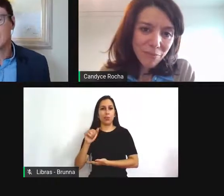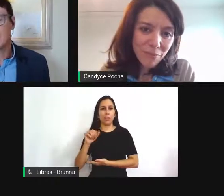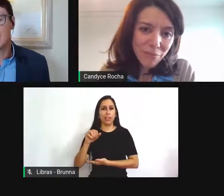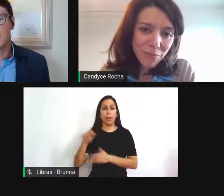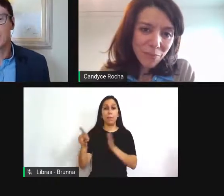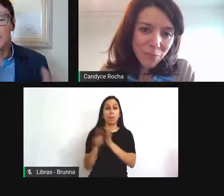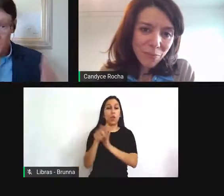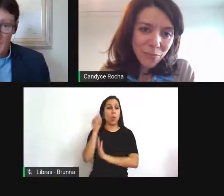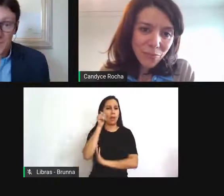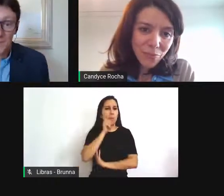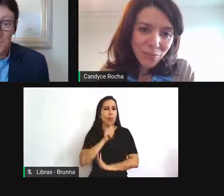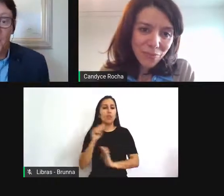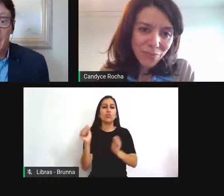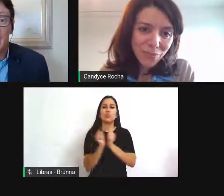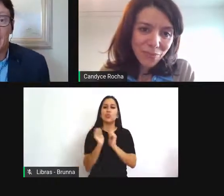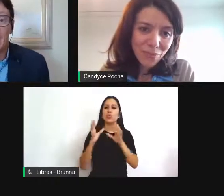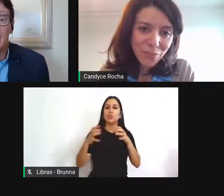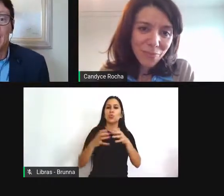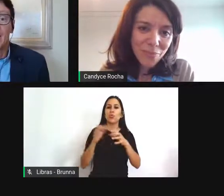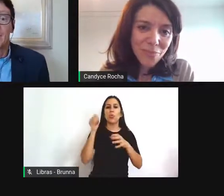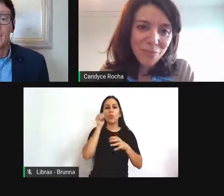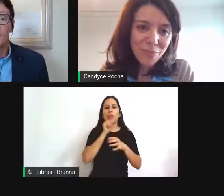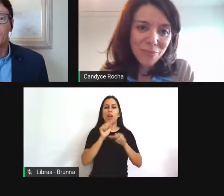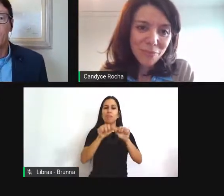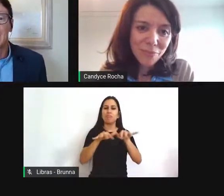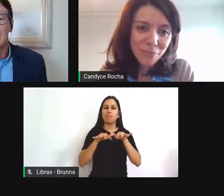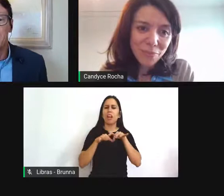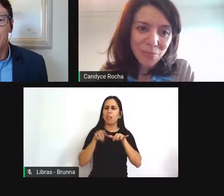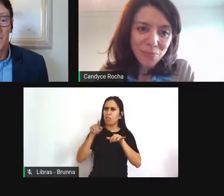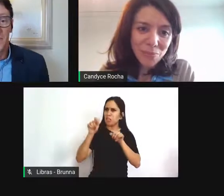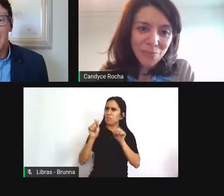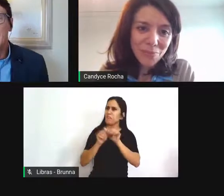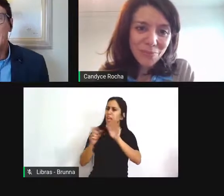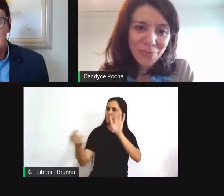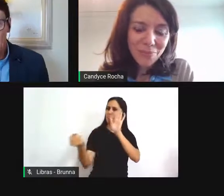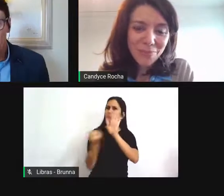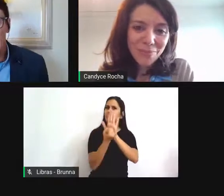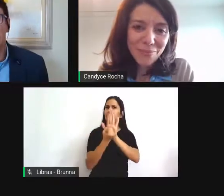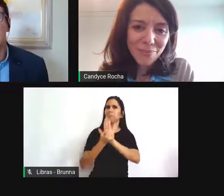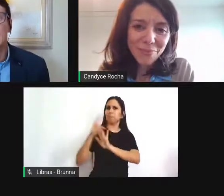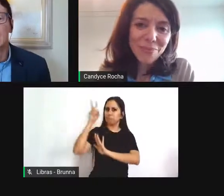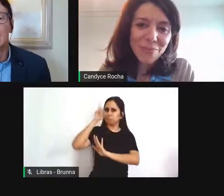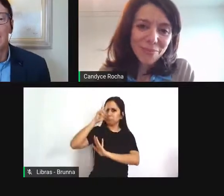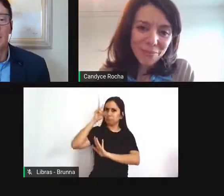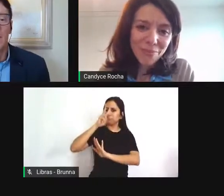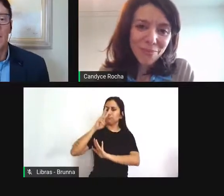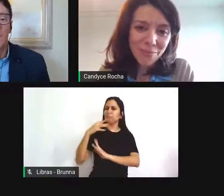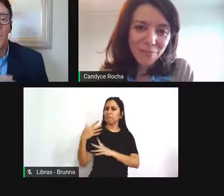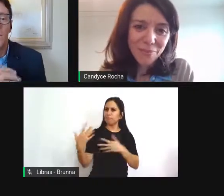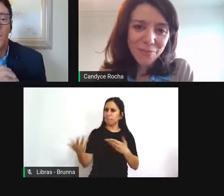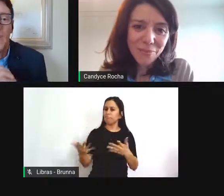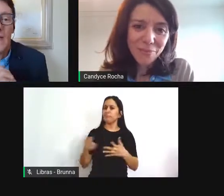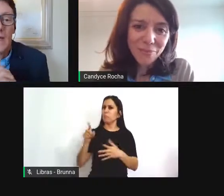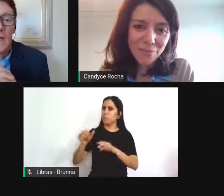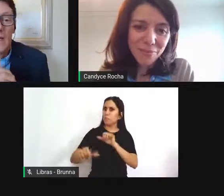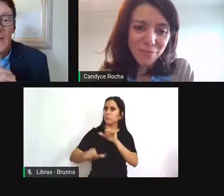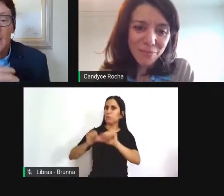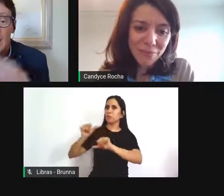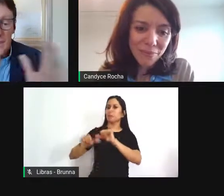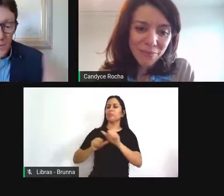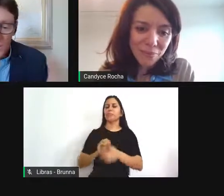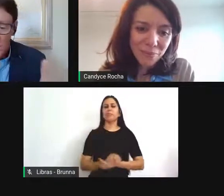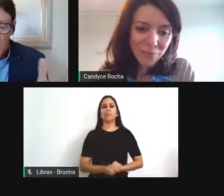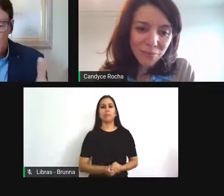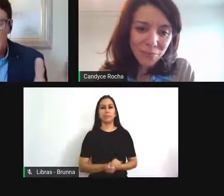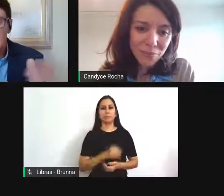fez parte da história, você fez história, né? Você não só participou, você é a história desse negócio todo.